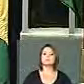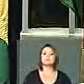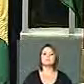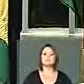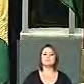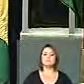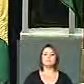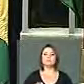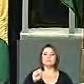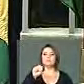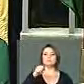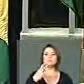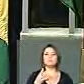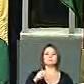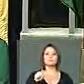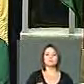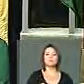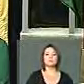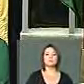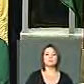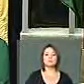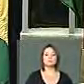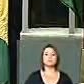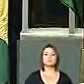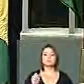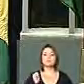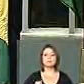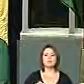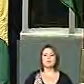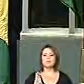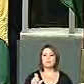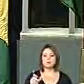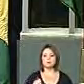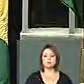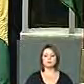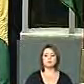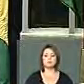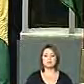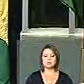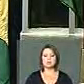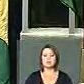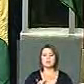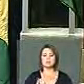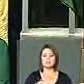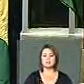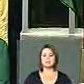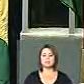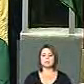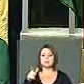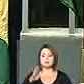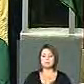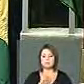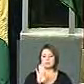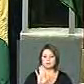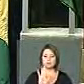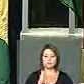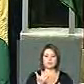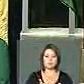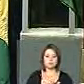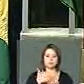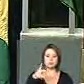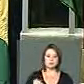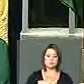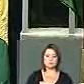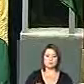mil bolsas de estudo do Ciências Sem Fronteira investem na formação dos alunos brasileiros no exterior, homens e